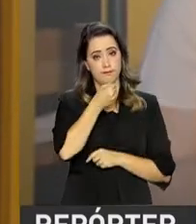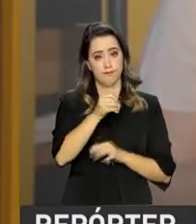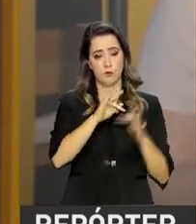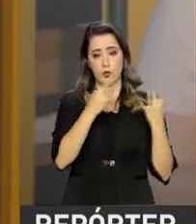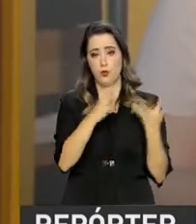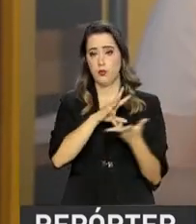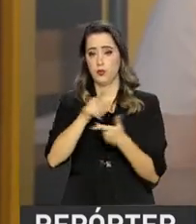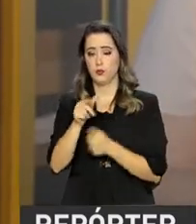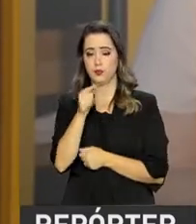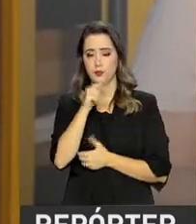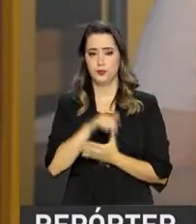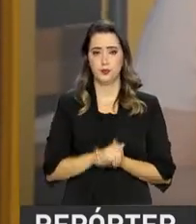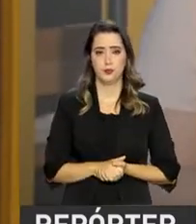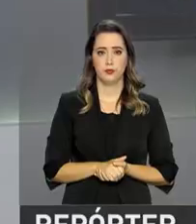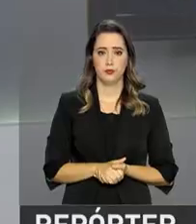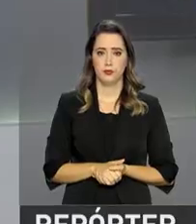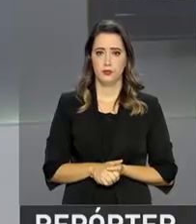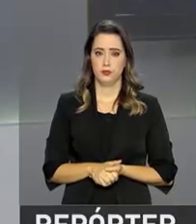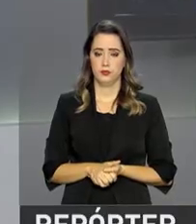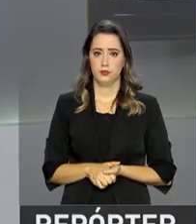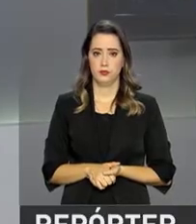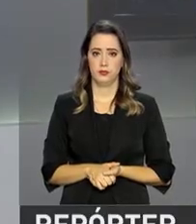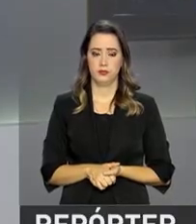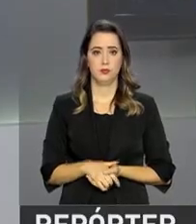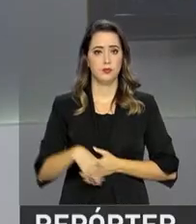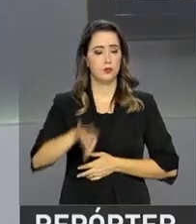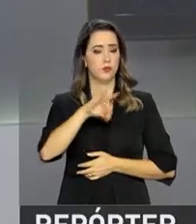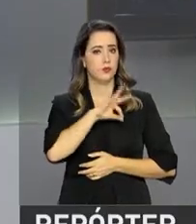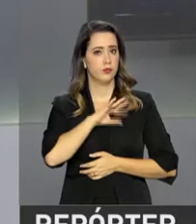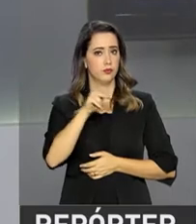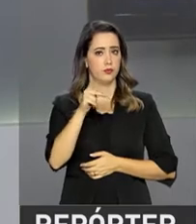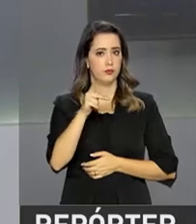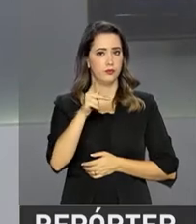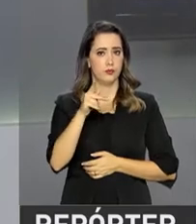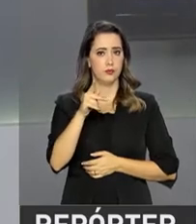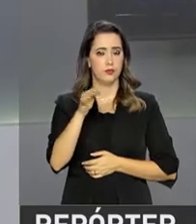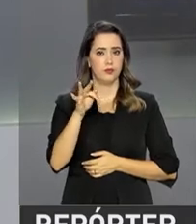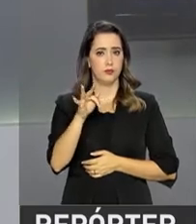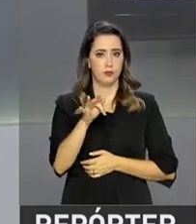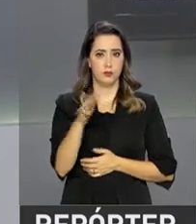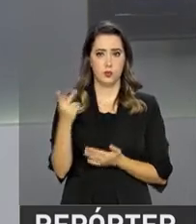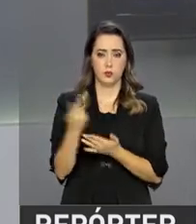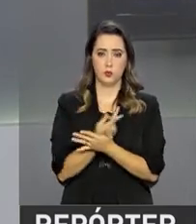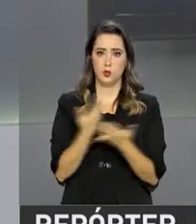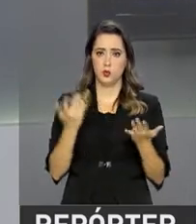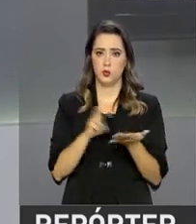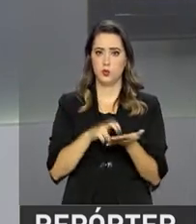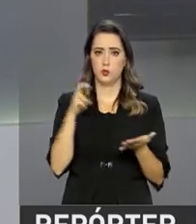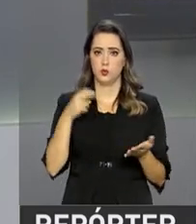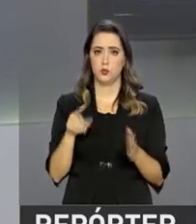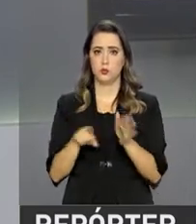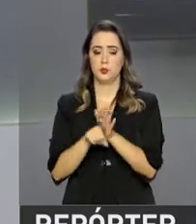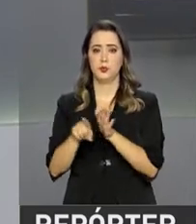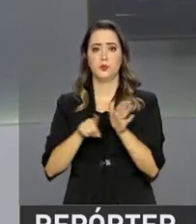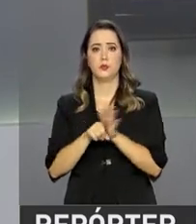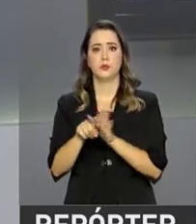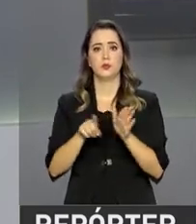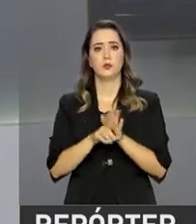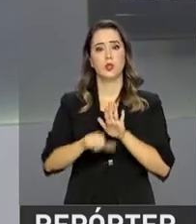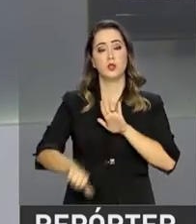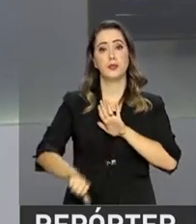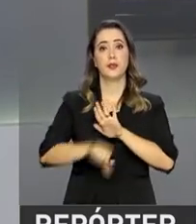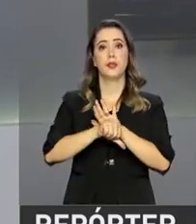8º fórum mundial da água a polícia federal realizou na manhã de hoje uma operação para investigar um esquema criminoso